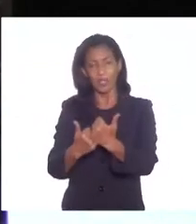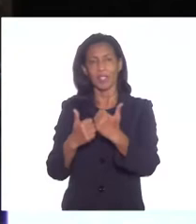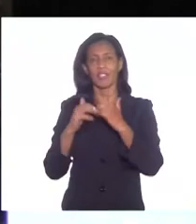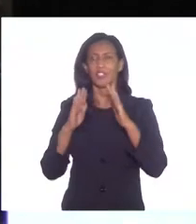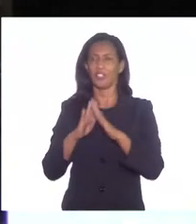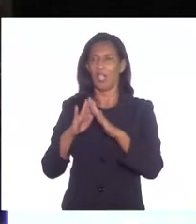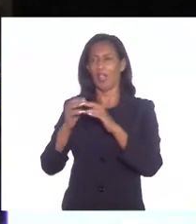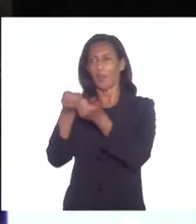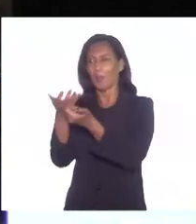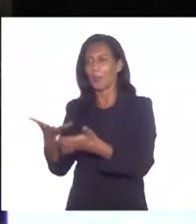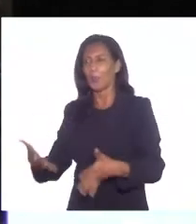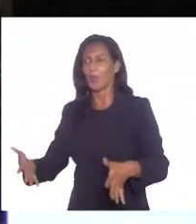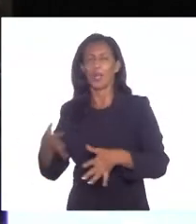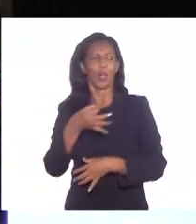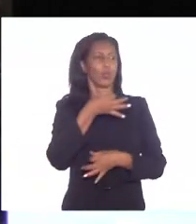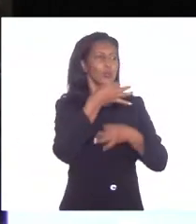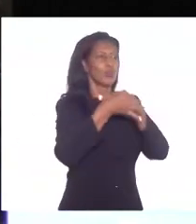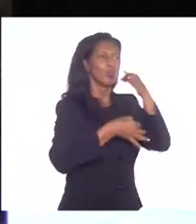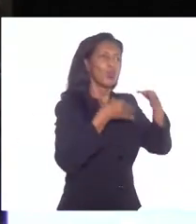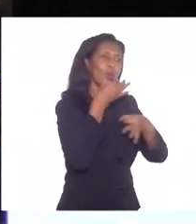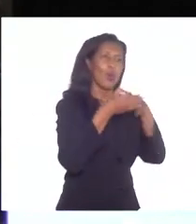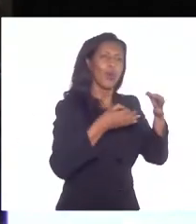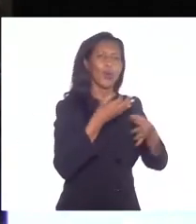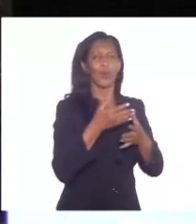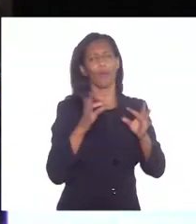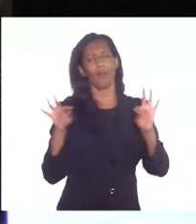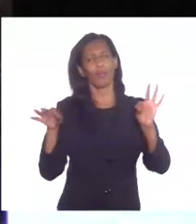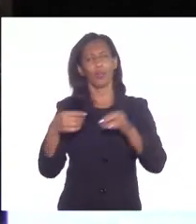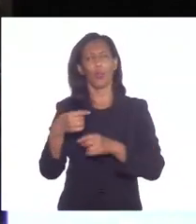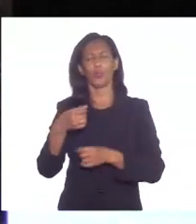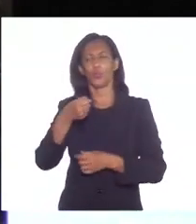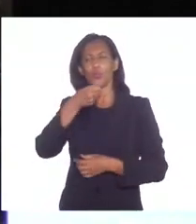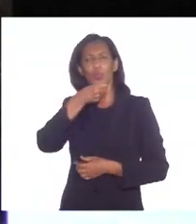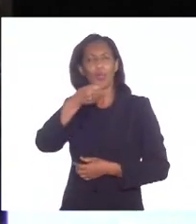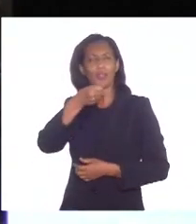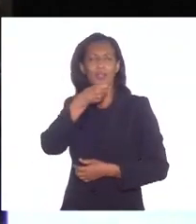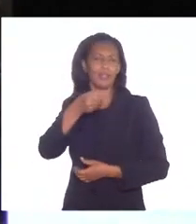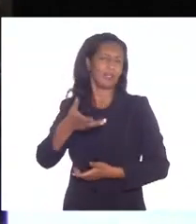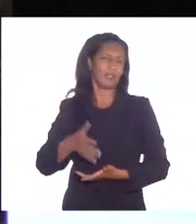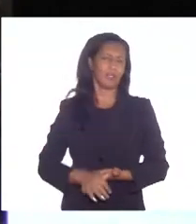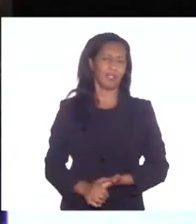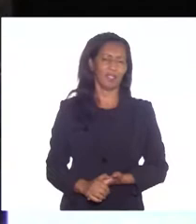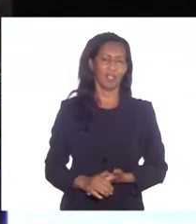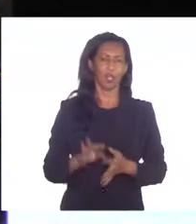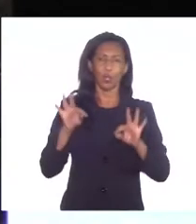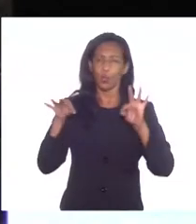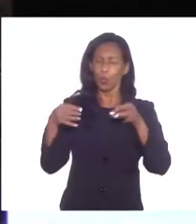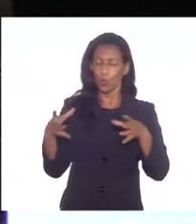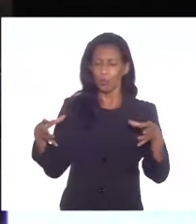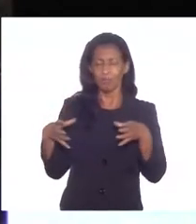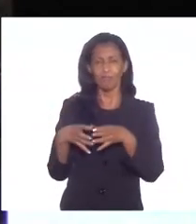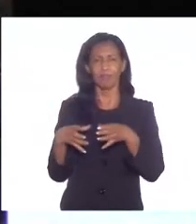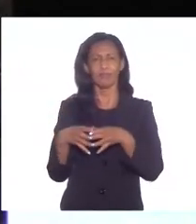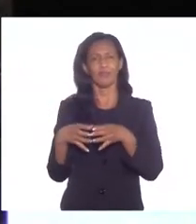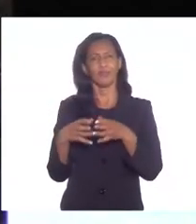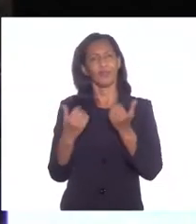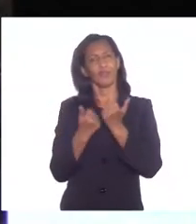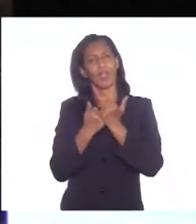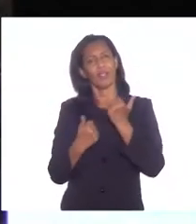cerimonial, som, a todos, jornalistas, toda a nossa equipe de